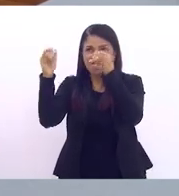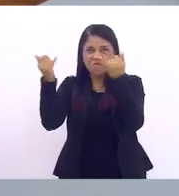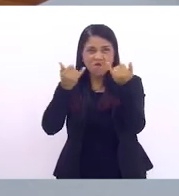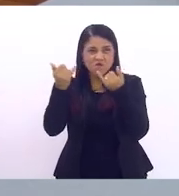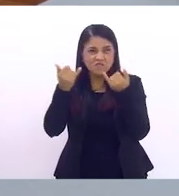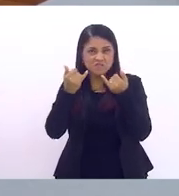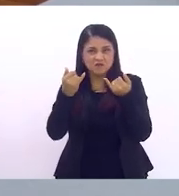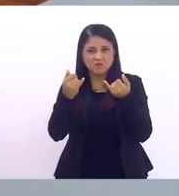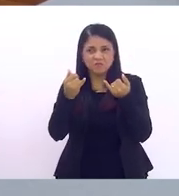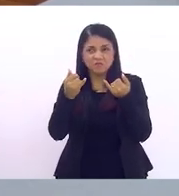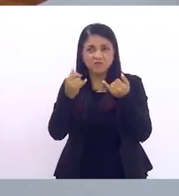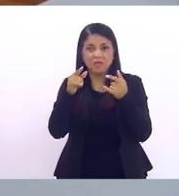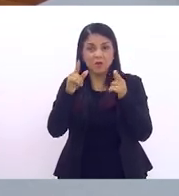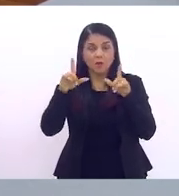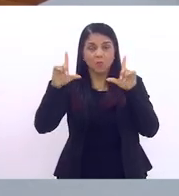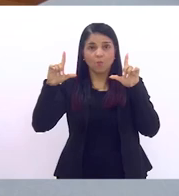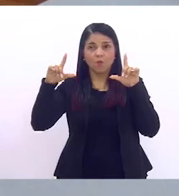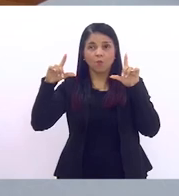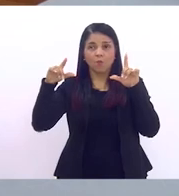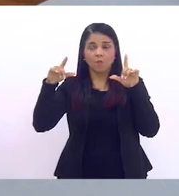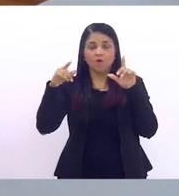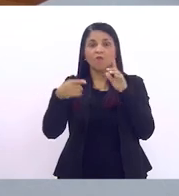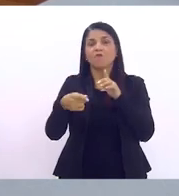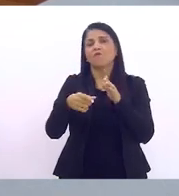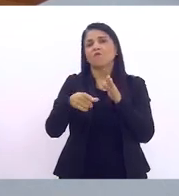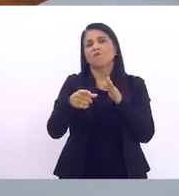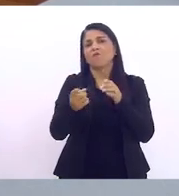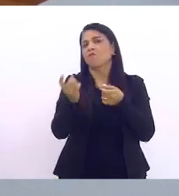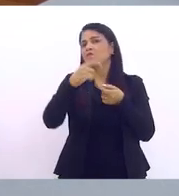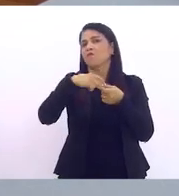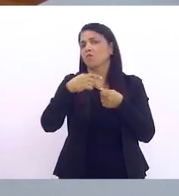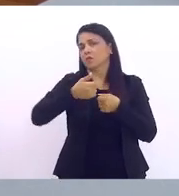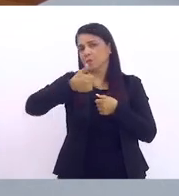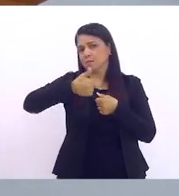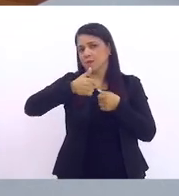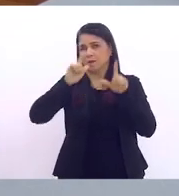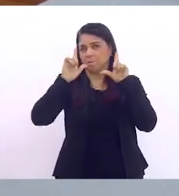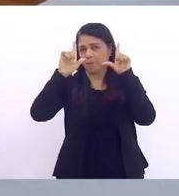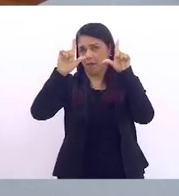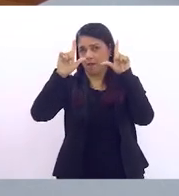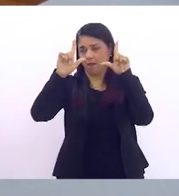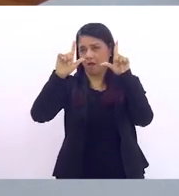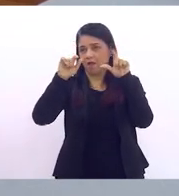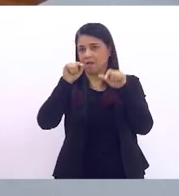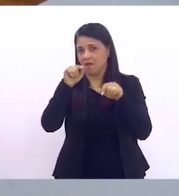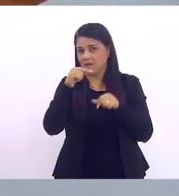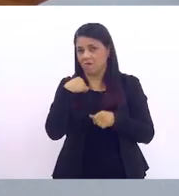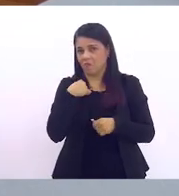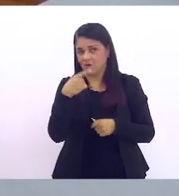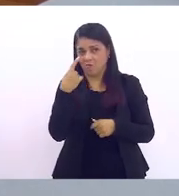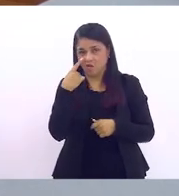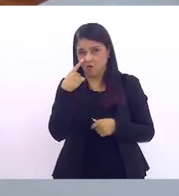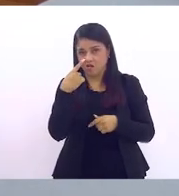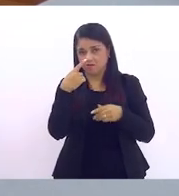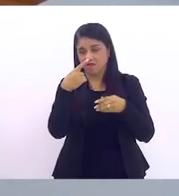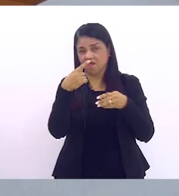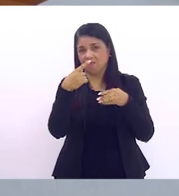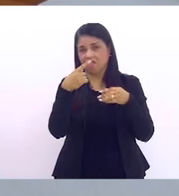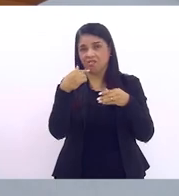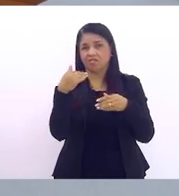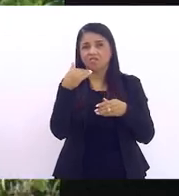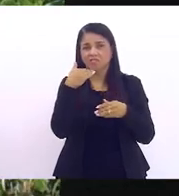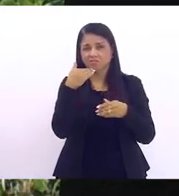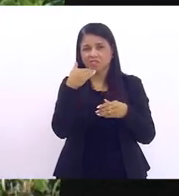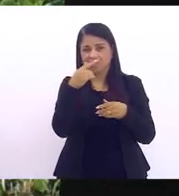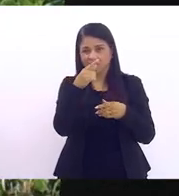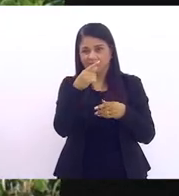era um banner né volta por gentileza primeira imagem isso Ó você vê que tá ele tá danificado aí né pode